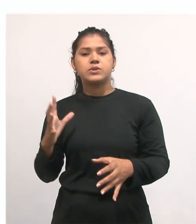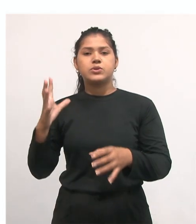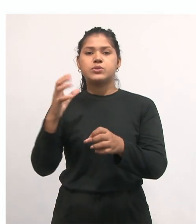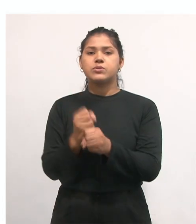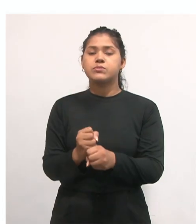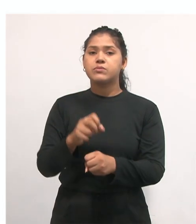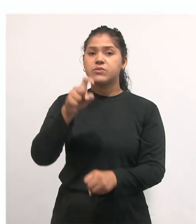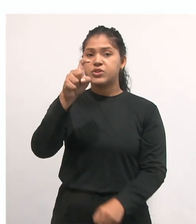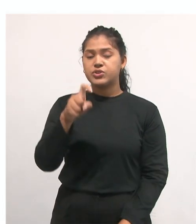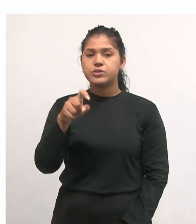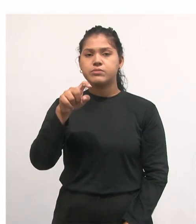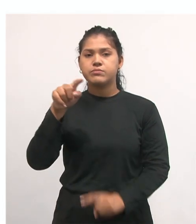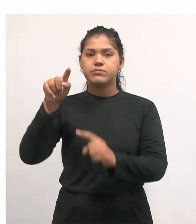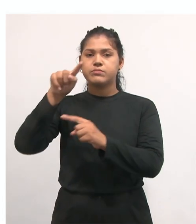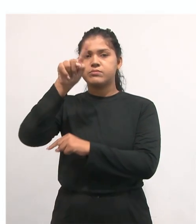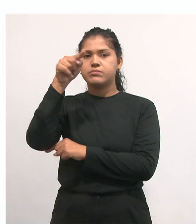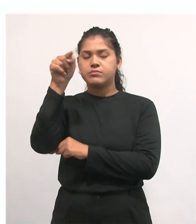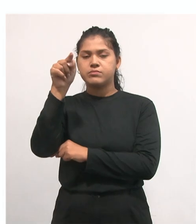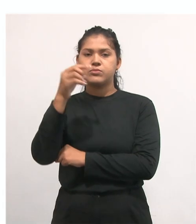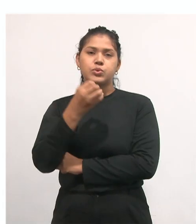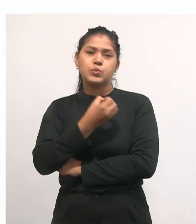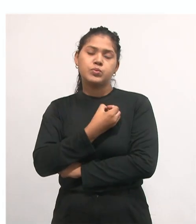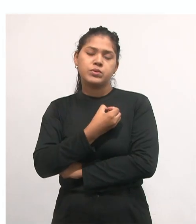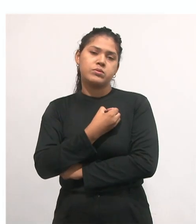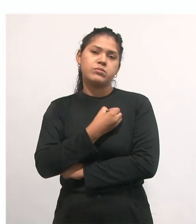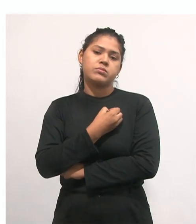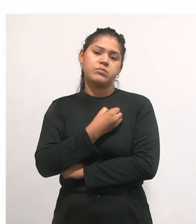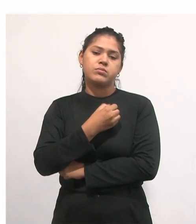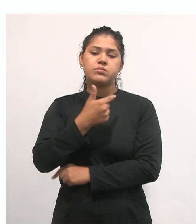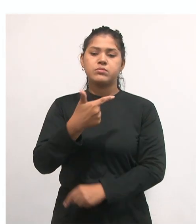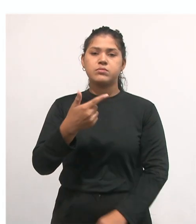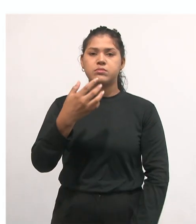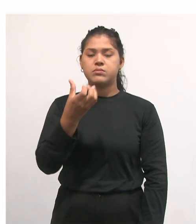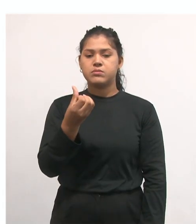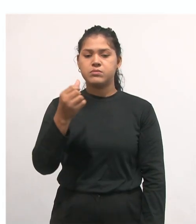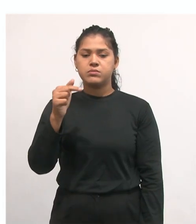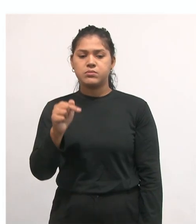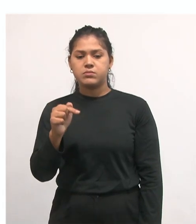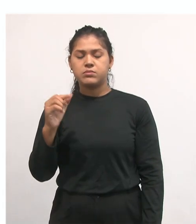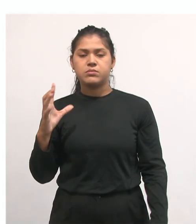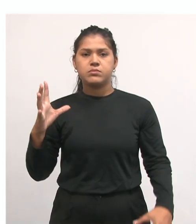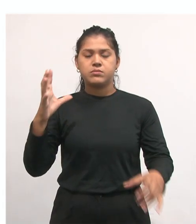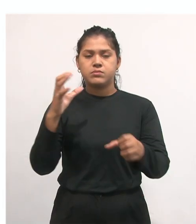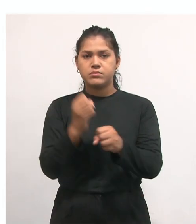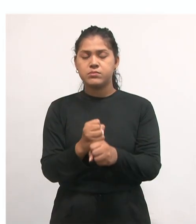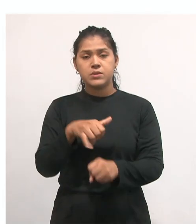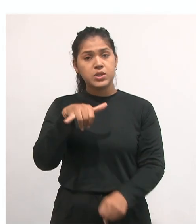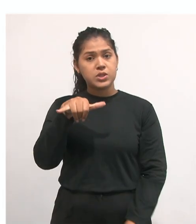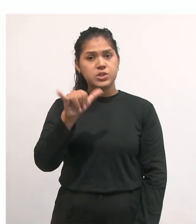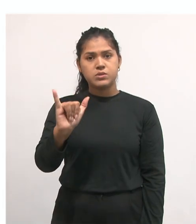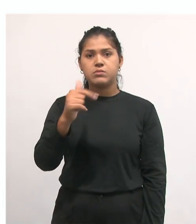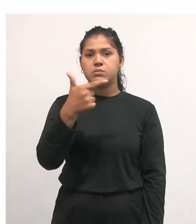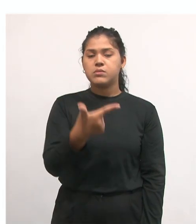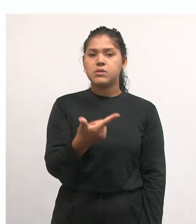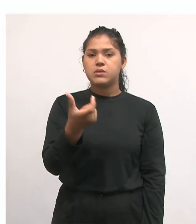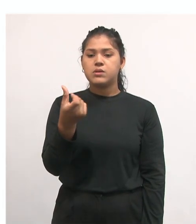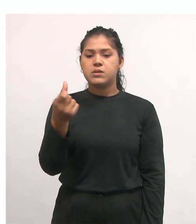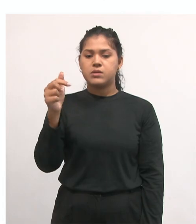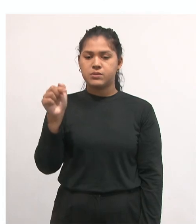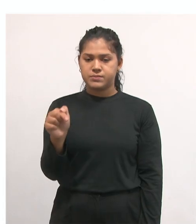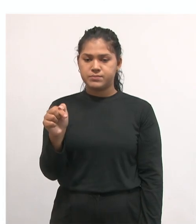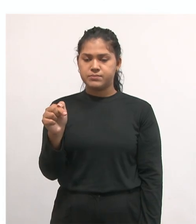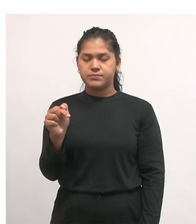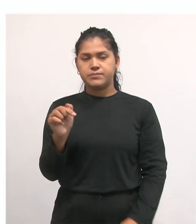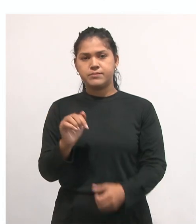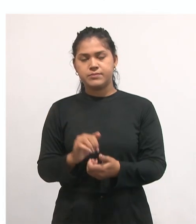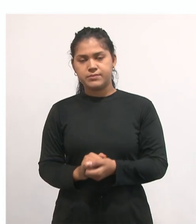somatório de x ao quadrado é 279 e somatório de y ao quadrado é 267.